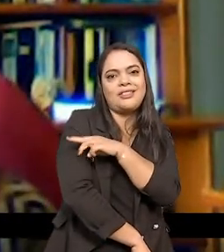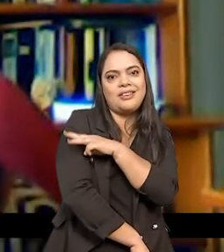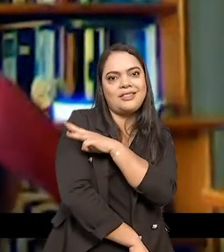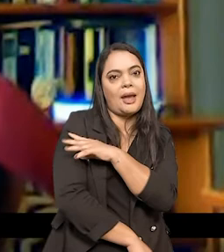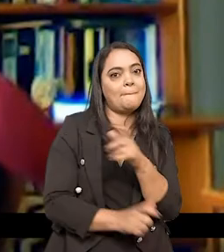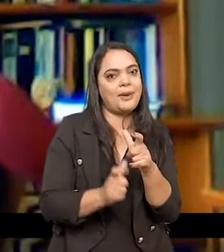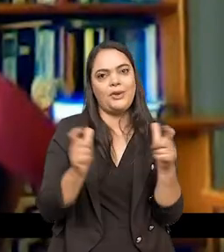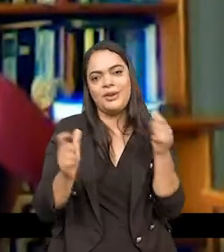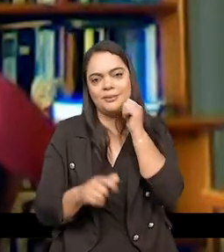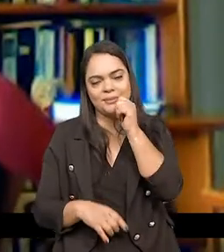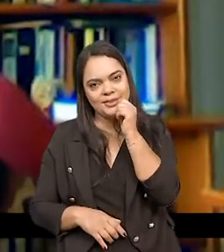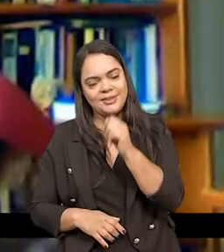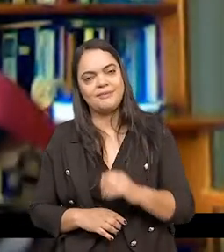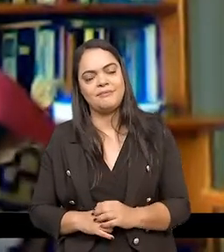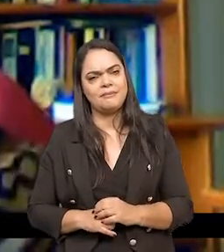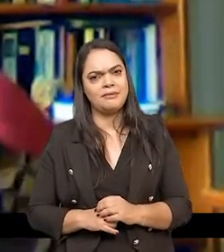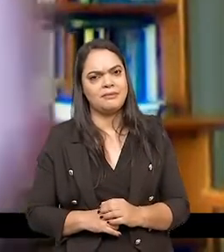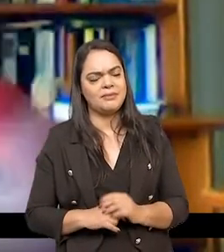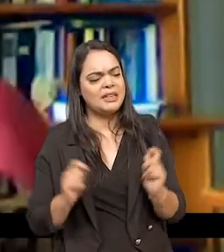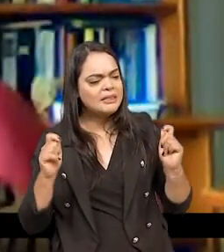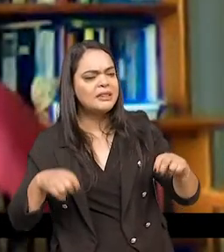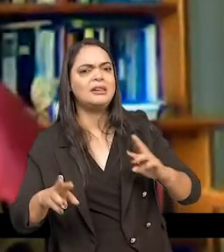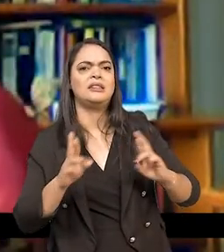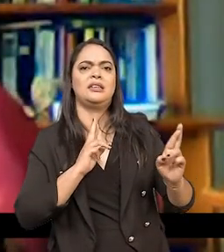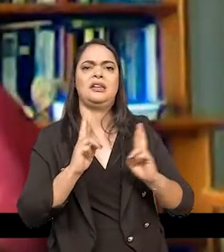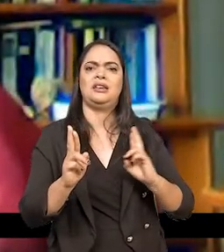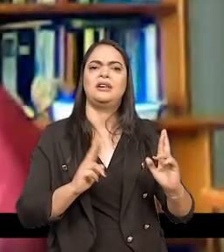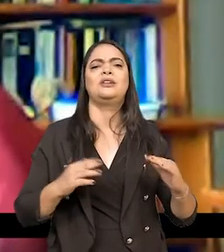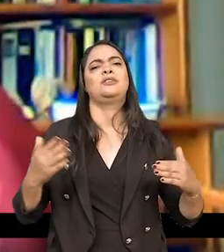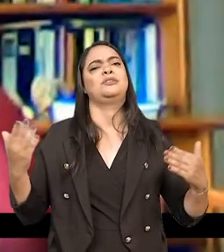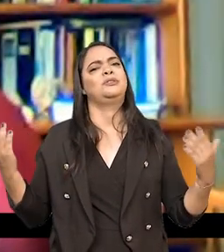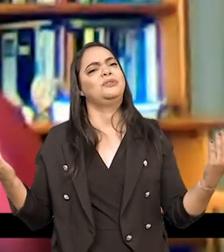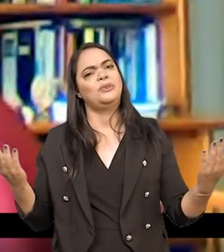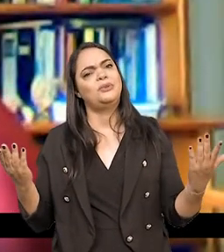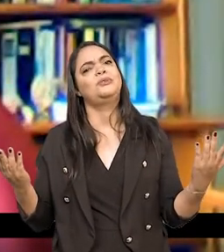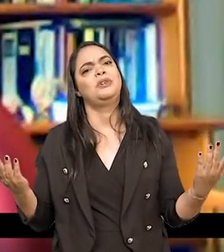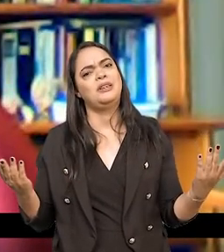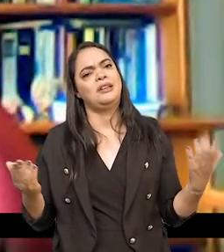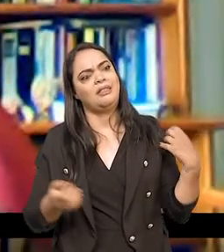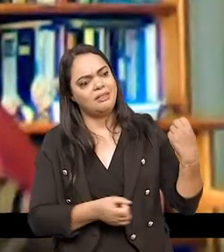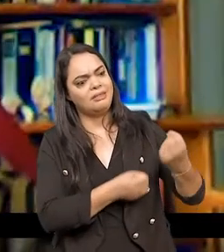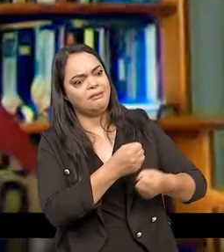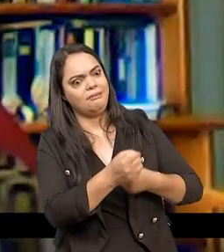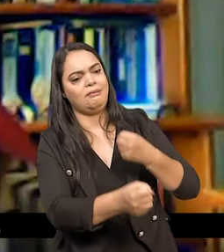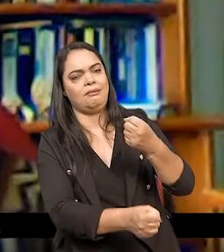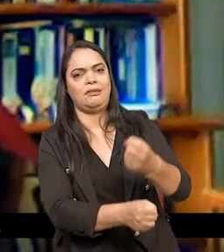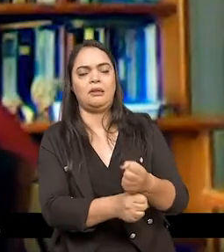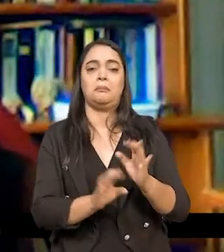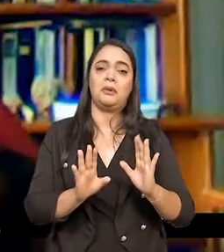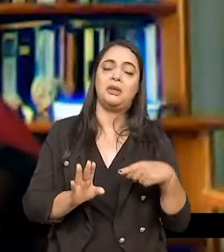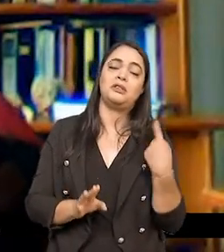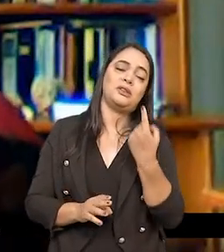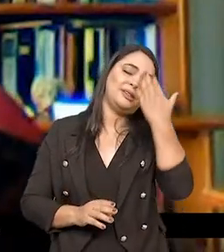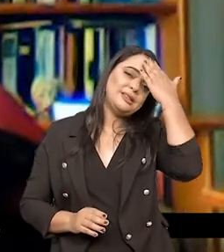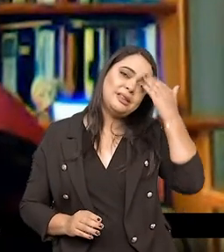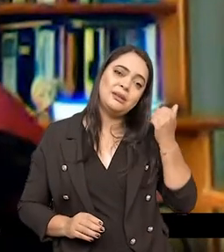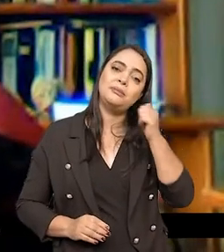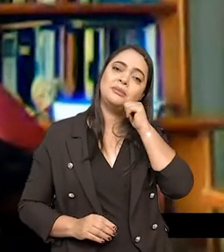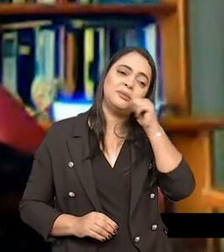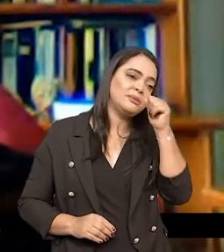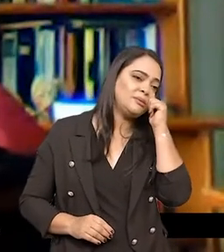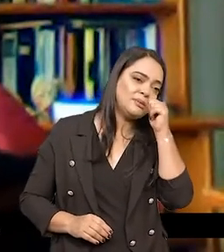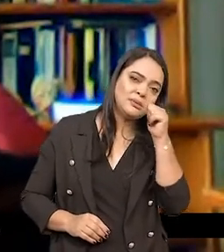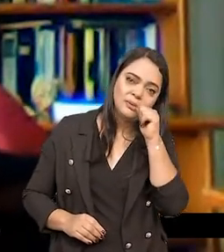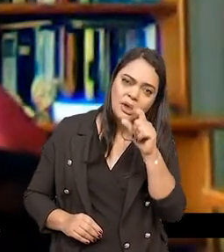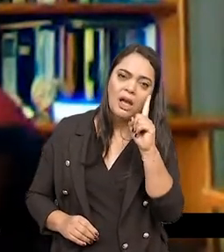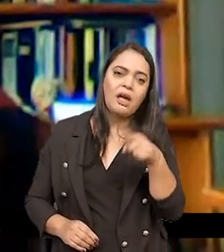E tu poderia resolver por aí, nesses primeiros anos, né? Mas nós sabemos o quanto nós, mulheres,